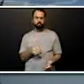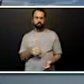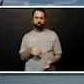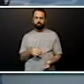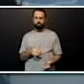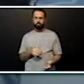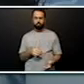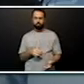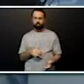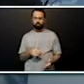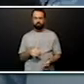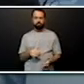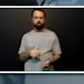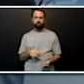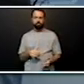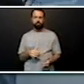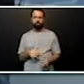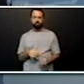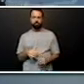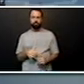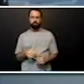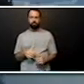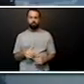Portanto, 0.